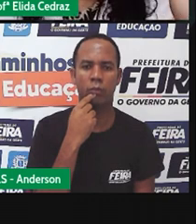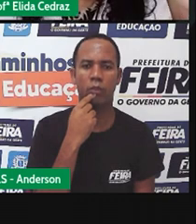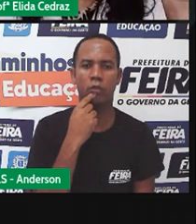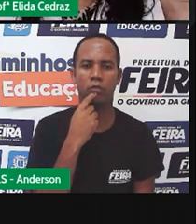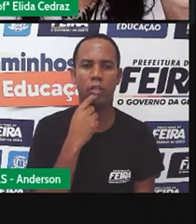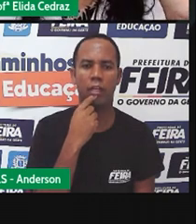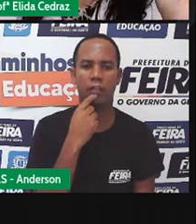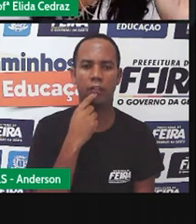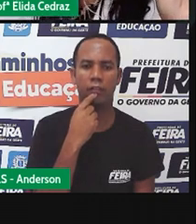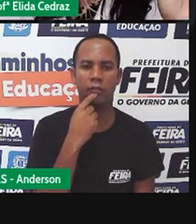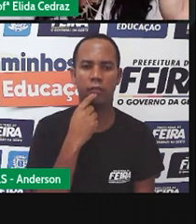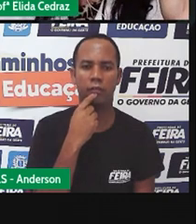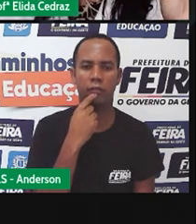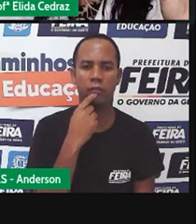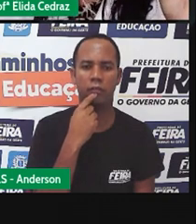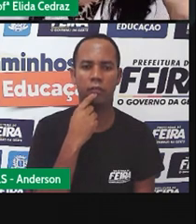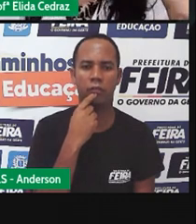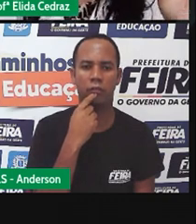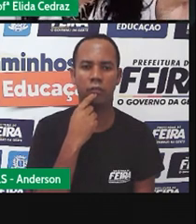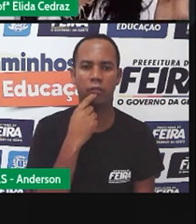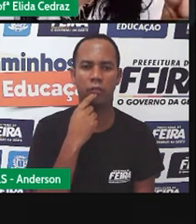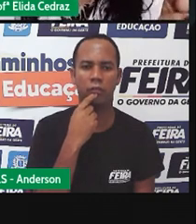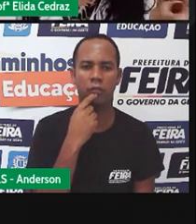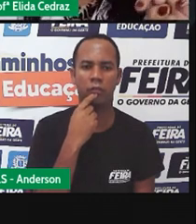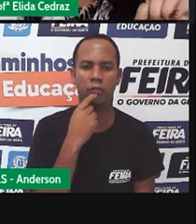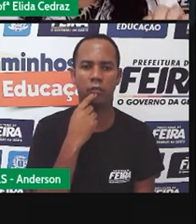Vamos lá? Não.